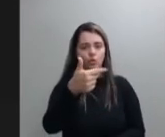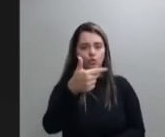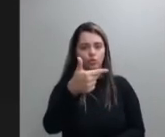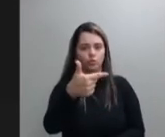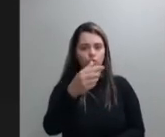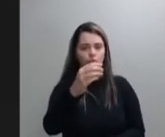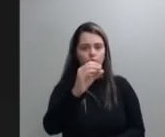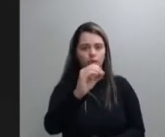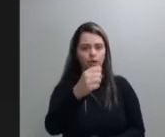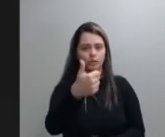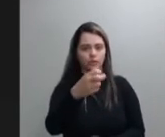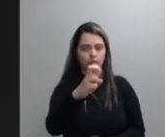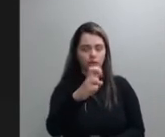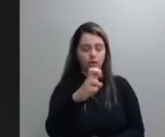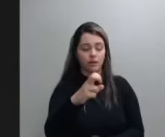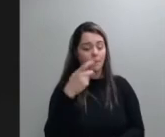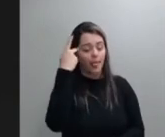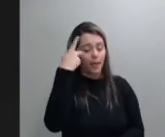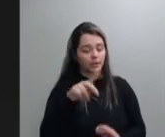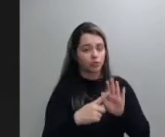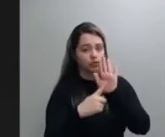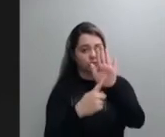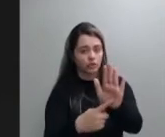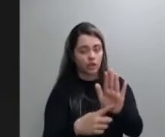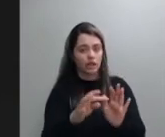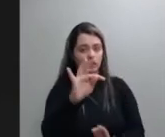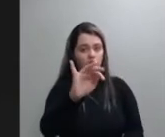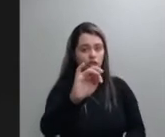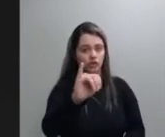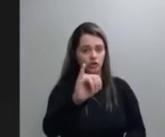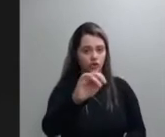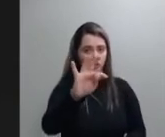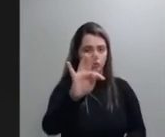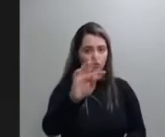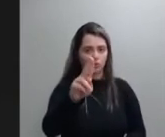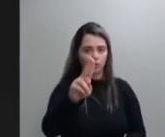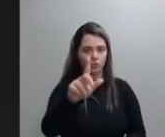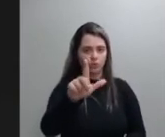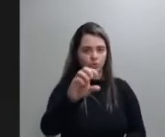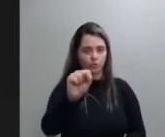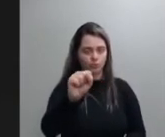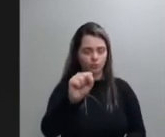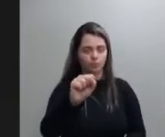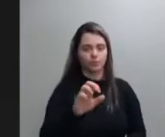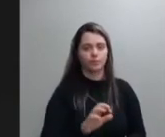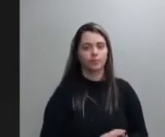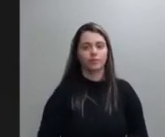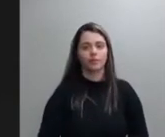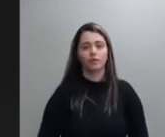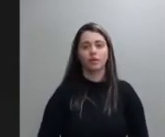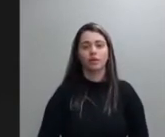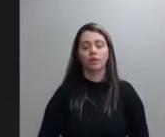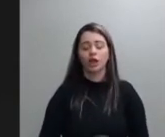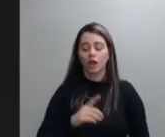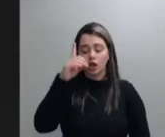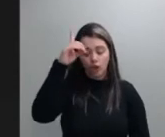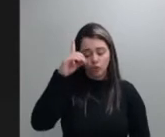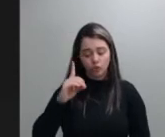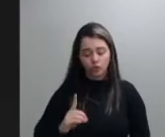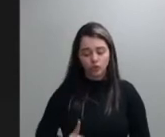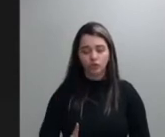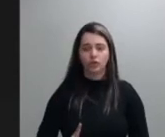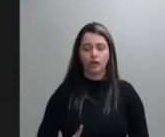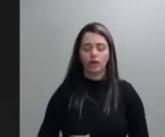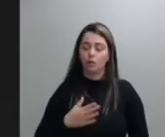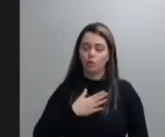para as provas de títulos do certame os títulos adquiridos a data da entrega dos títulos esse direito efetivamente na minha